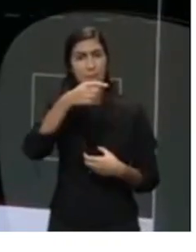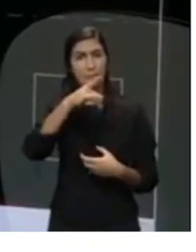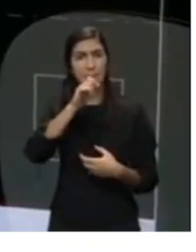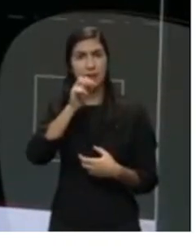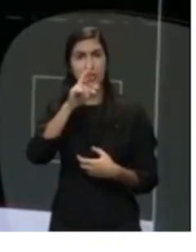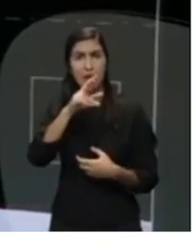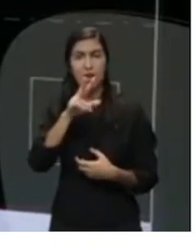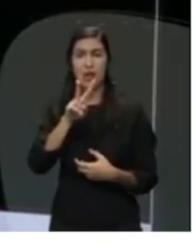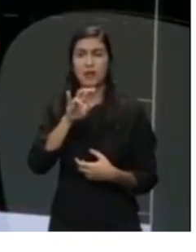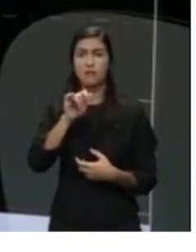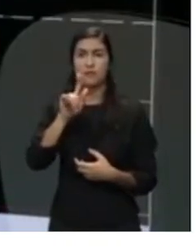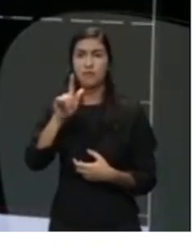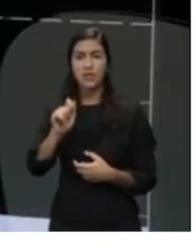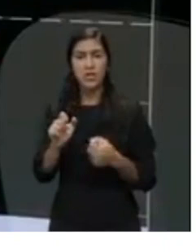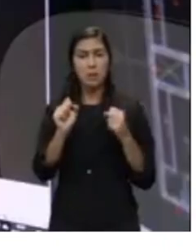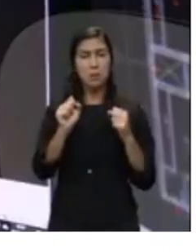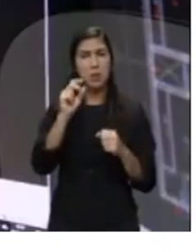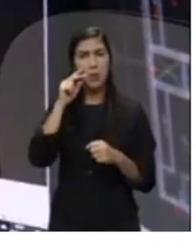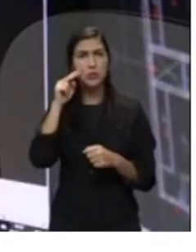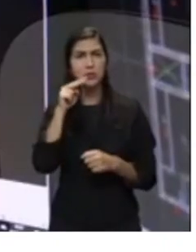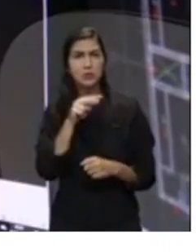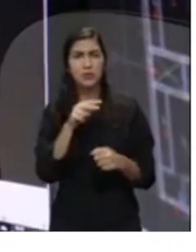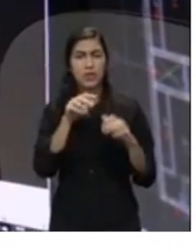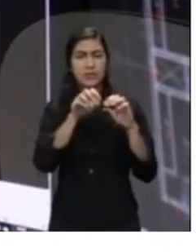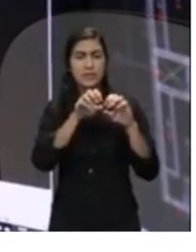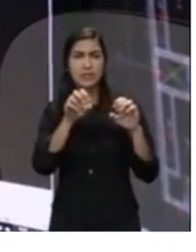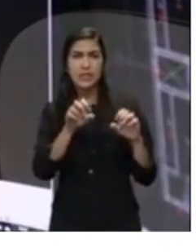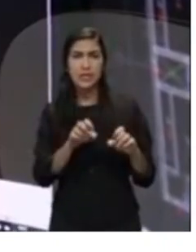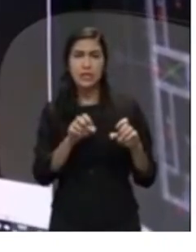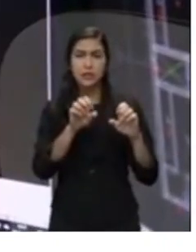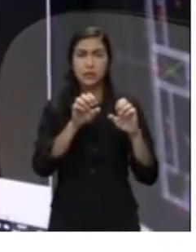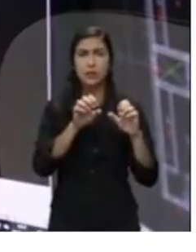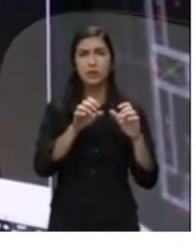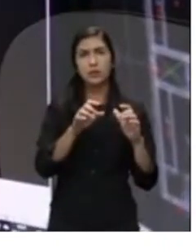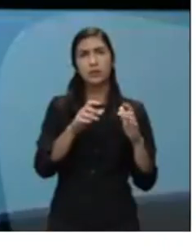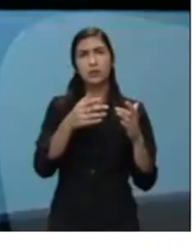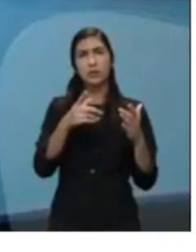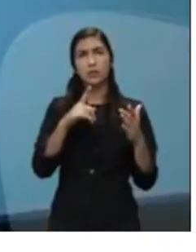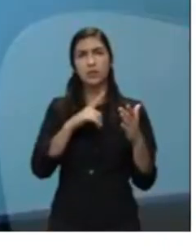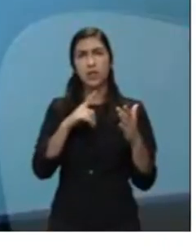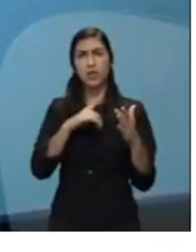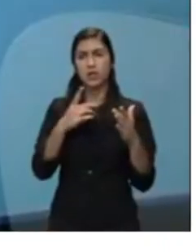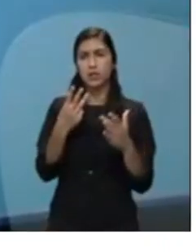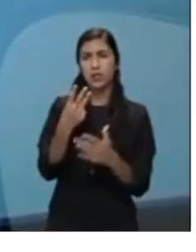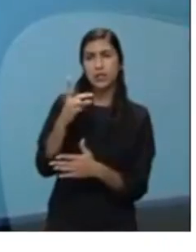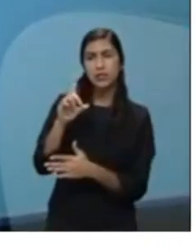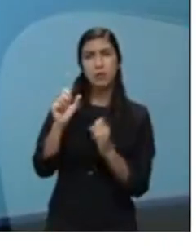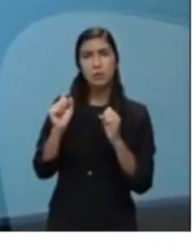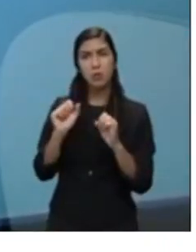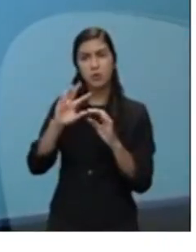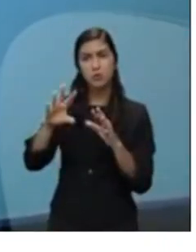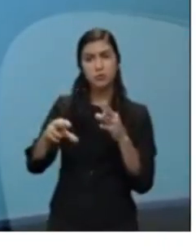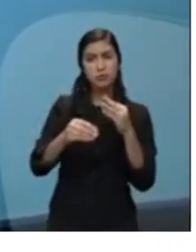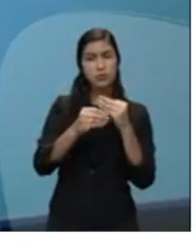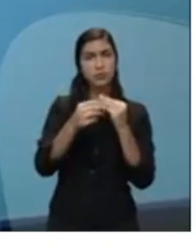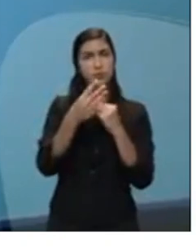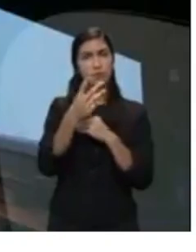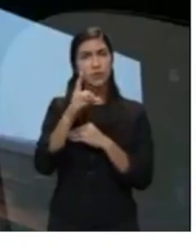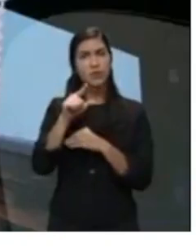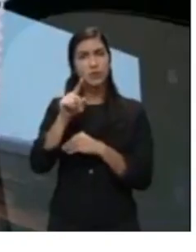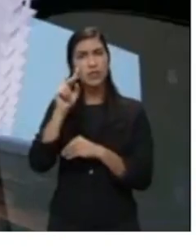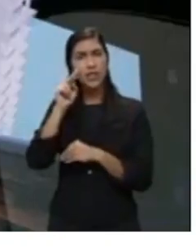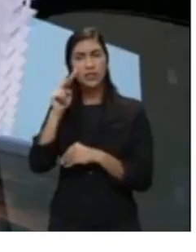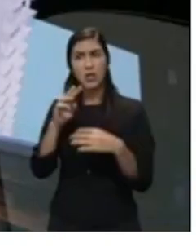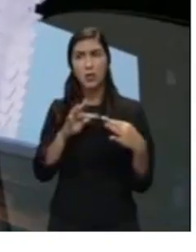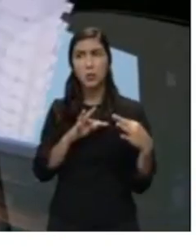o detalhamento de uma viga, dá para você ver o esquema estrutural do edifício, dá para você ver o edifício em 3D. Então, assim, a gente pode botar ele em 3D, você vê